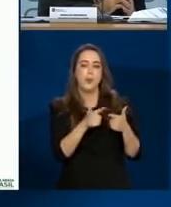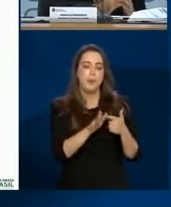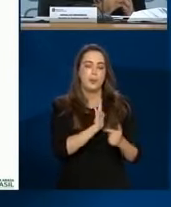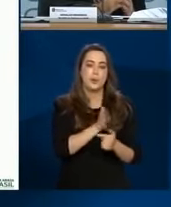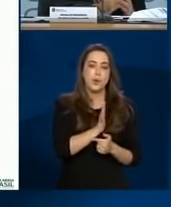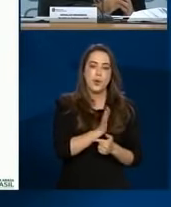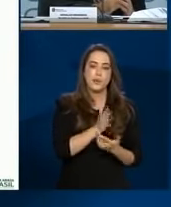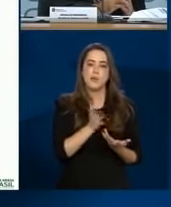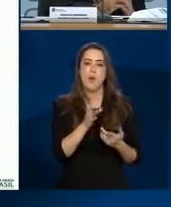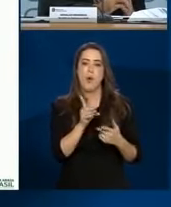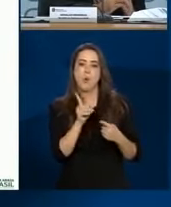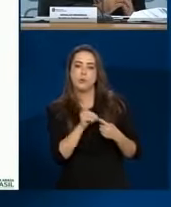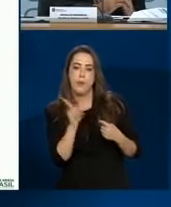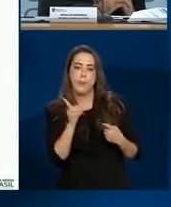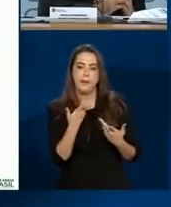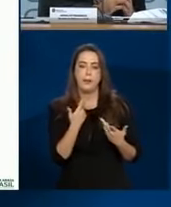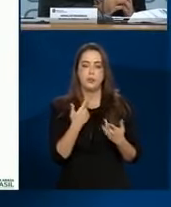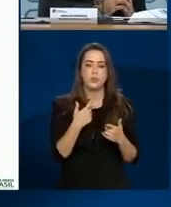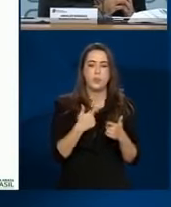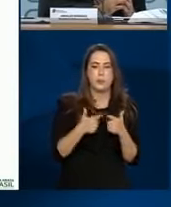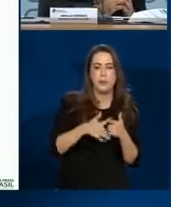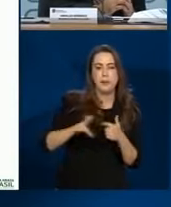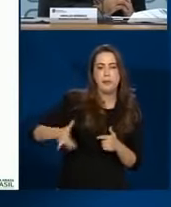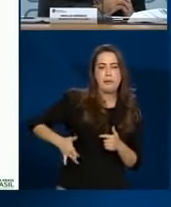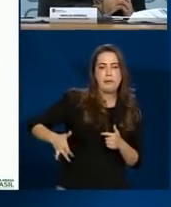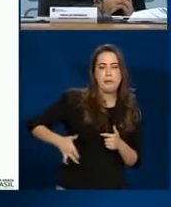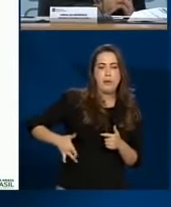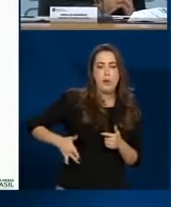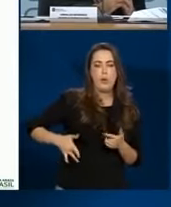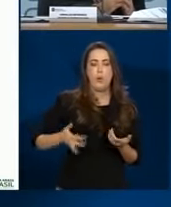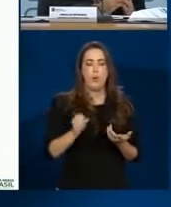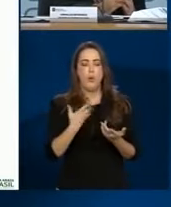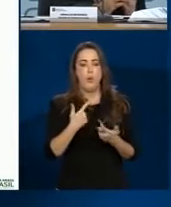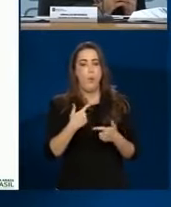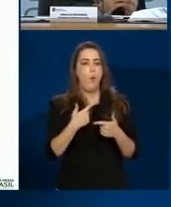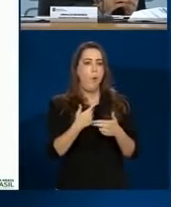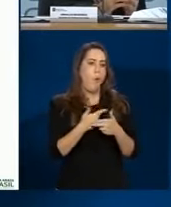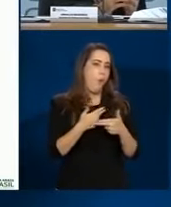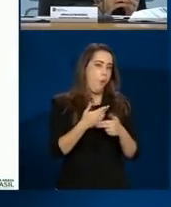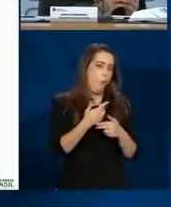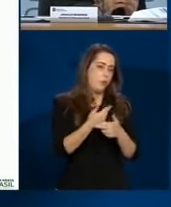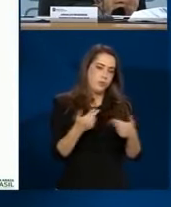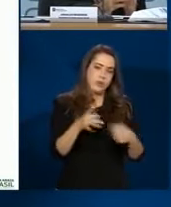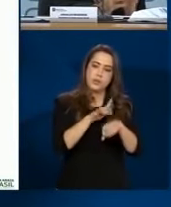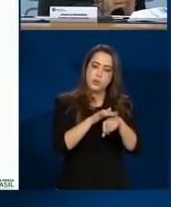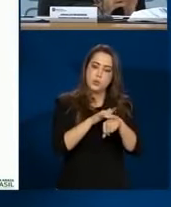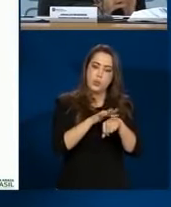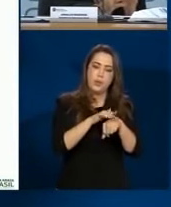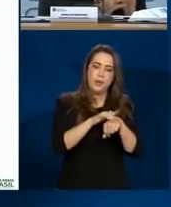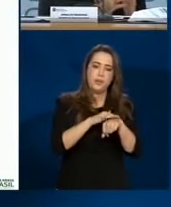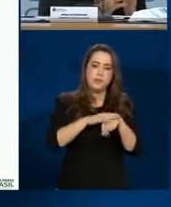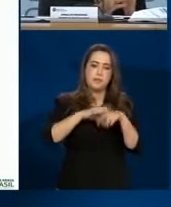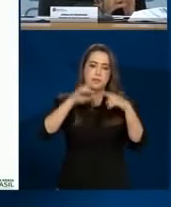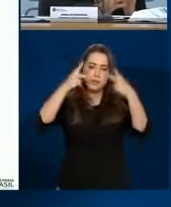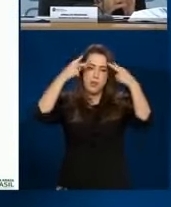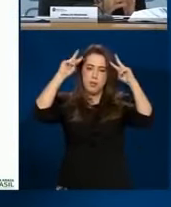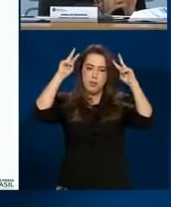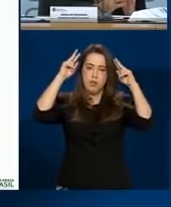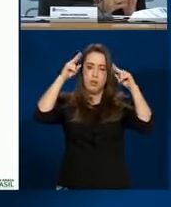à diabetes, à doença renal e à doença neurológica e às pneumopatias, talvez